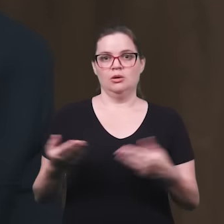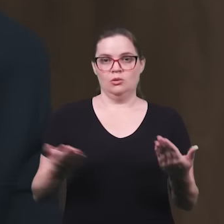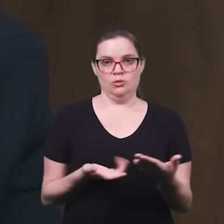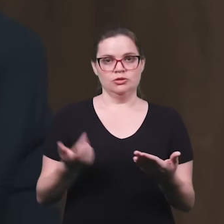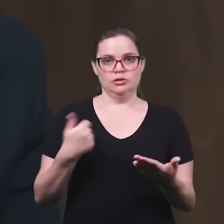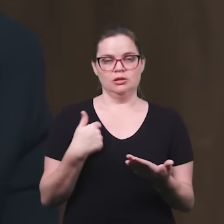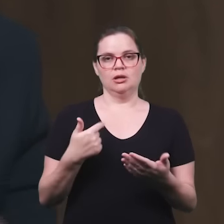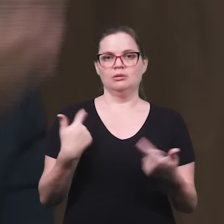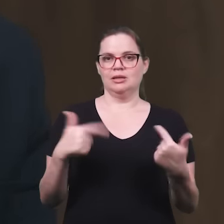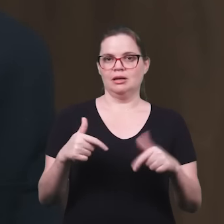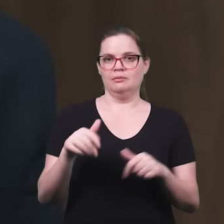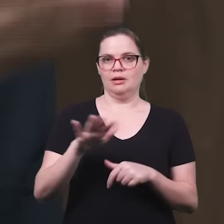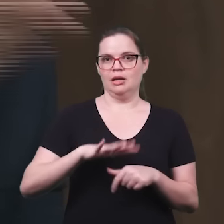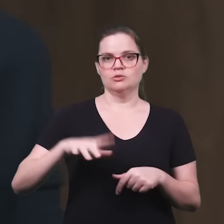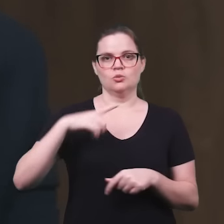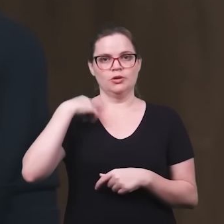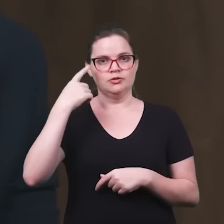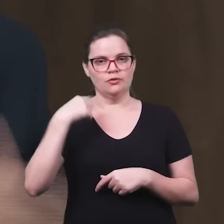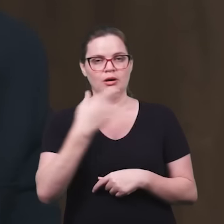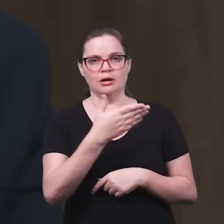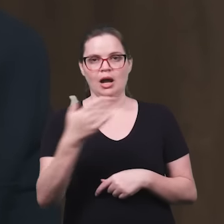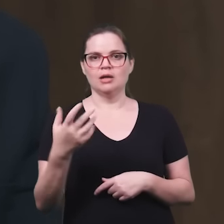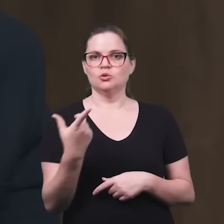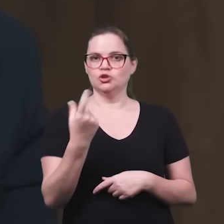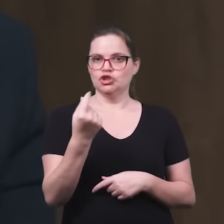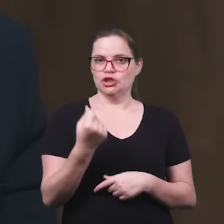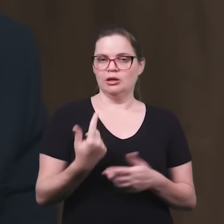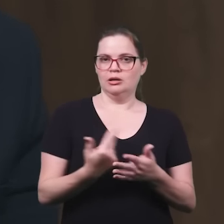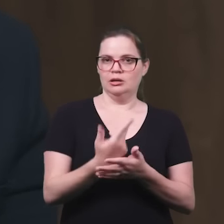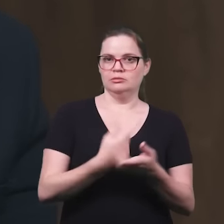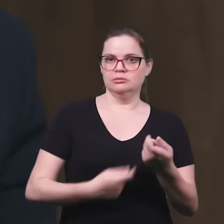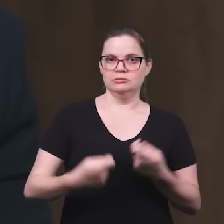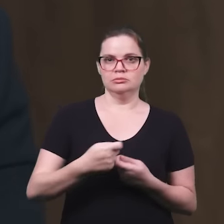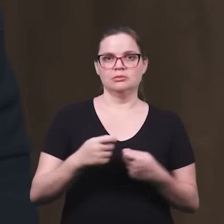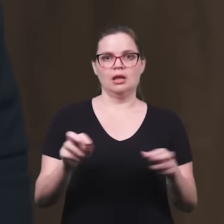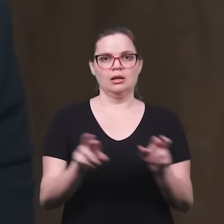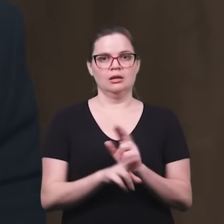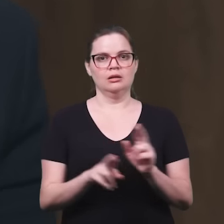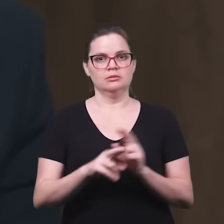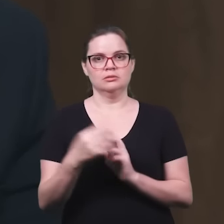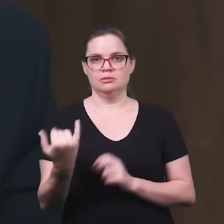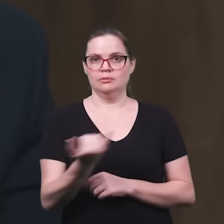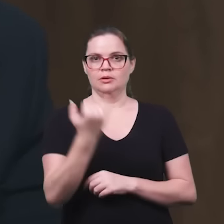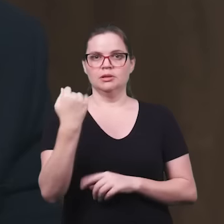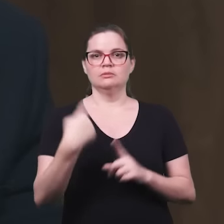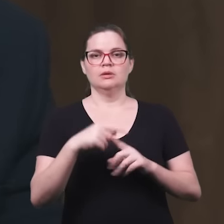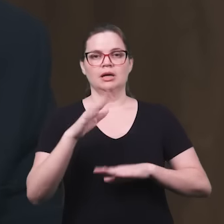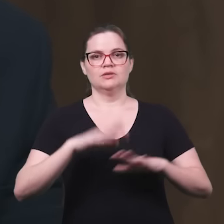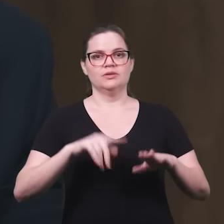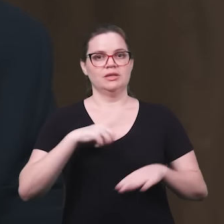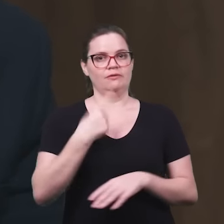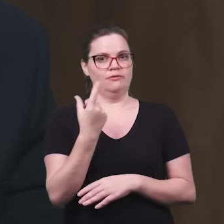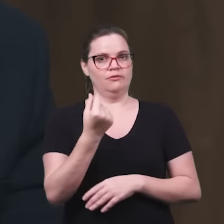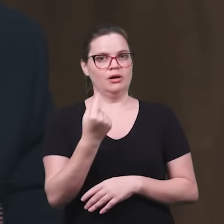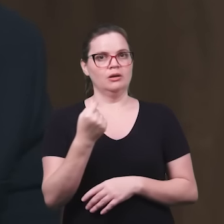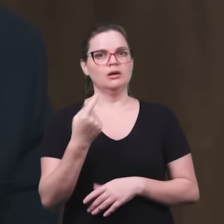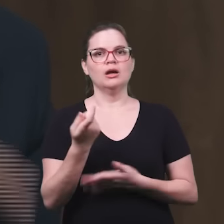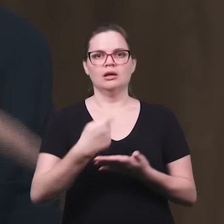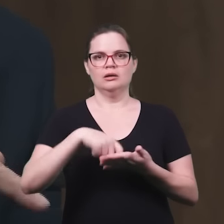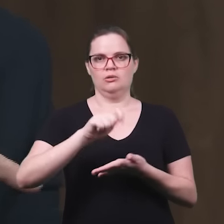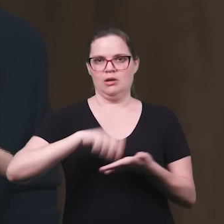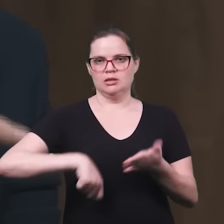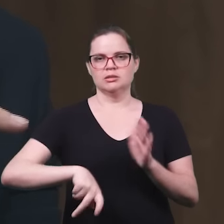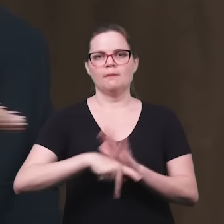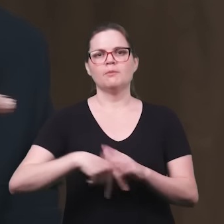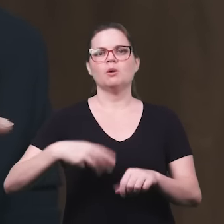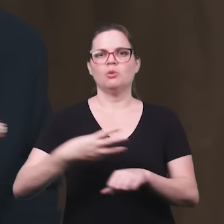trabalho hoje com serviços financeiros, advogados, outras pessoas também trabalham com serviços que têm relacionamento muito importante, que às vezes envolvem quantias, eu assinei